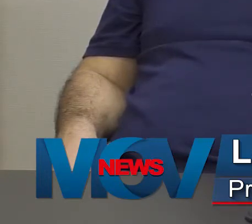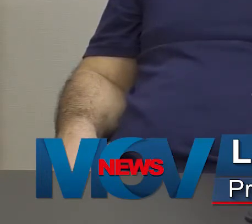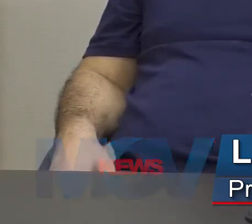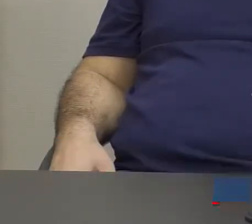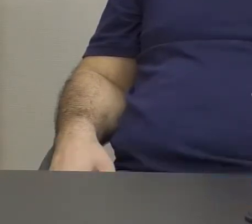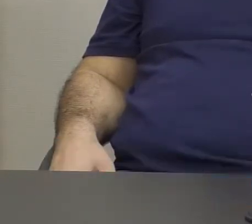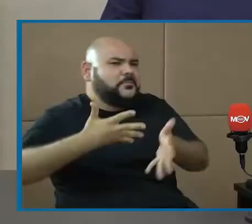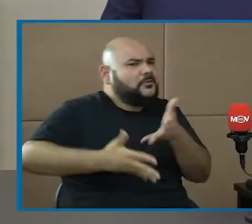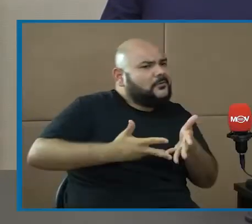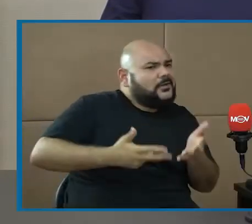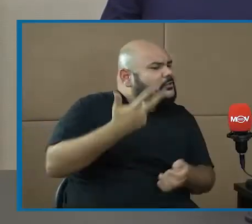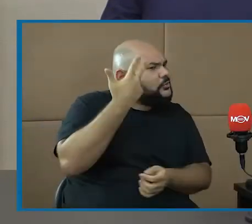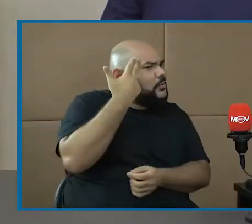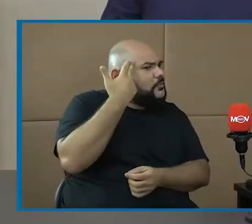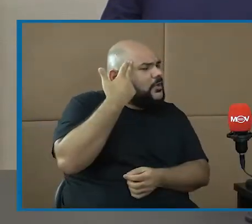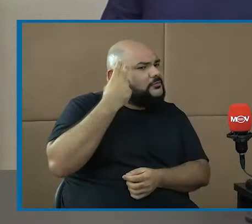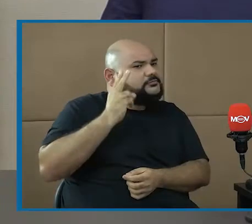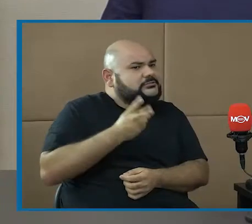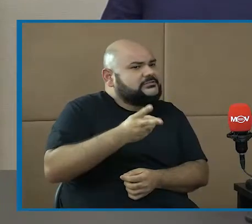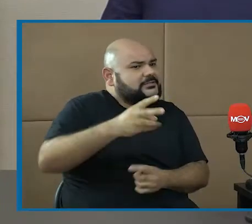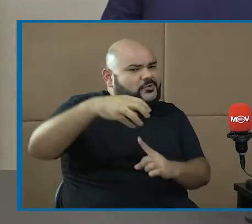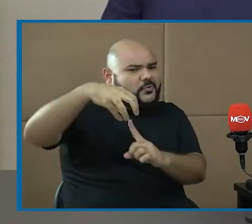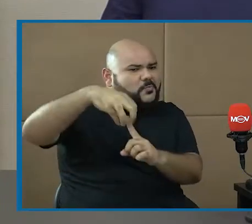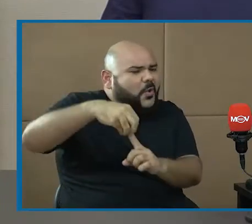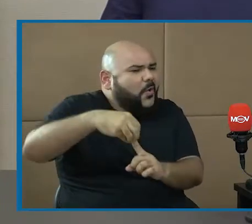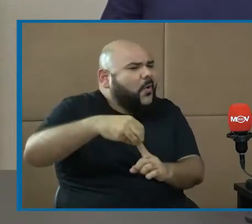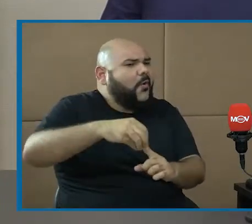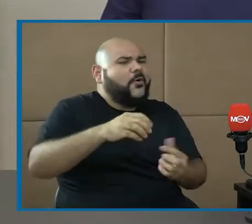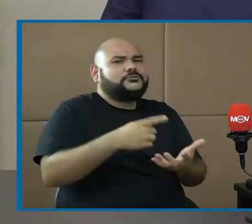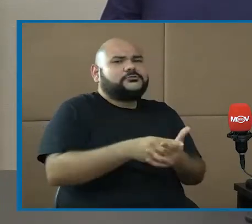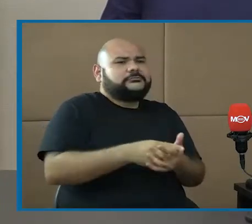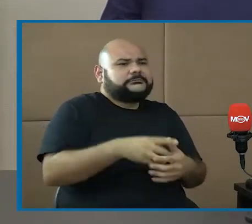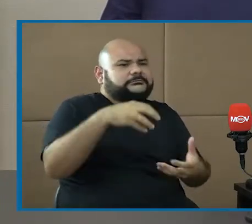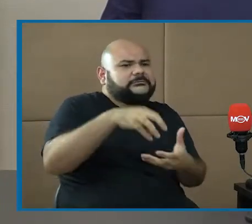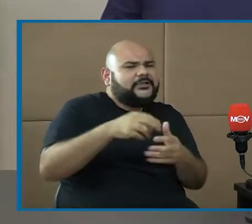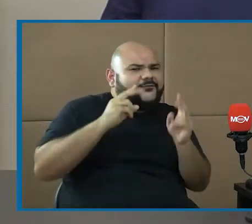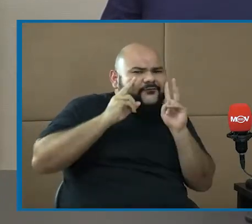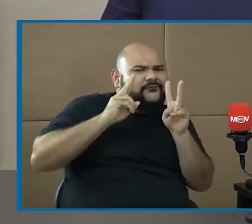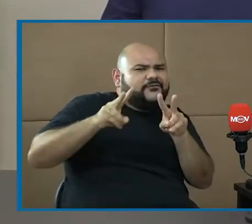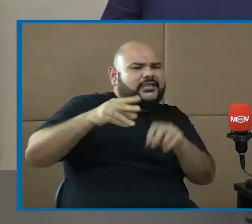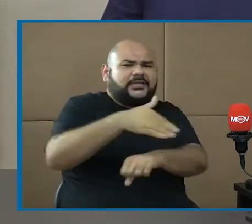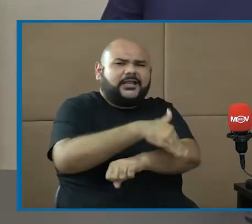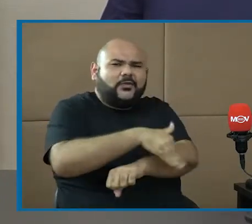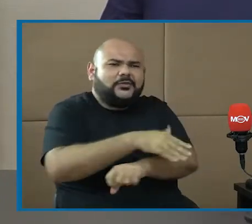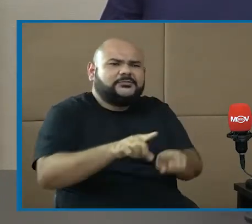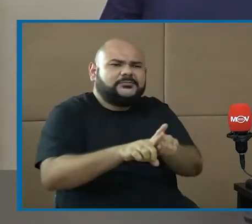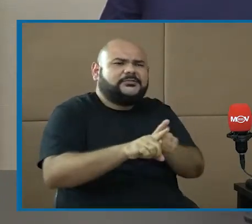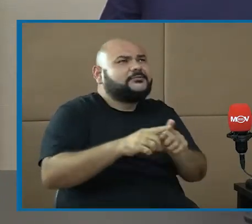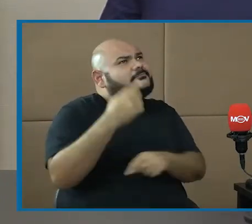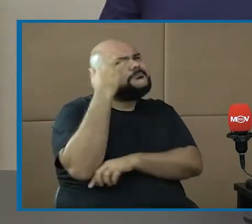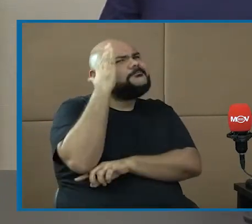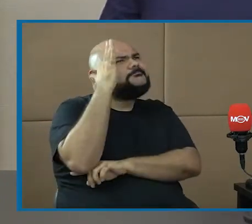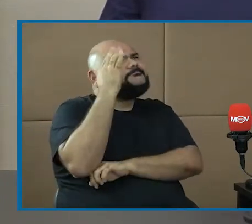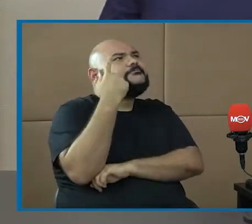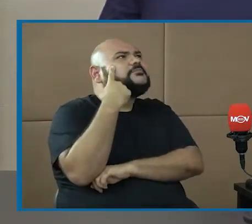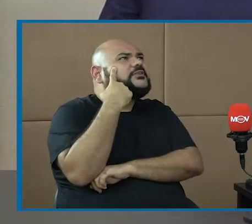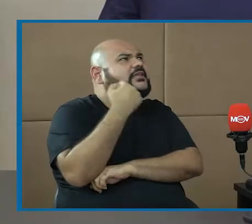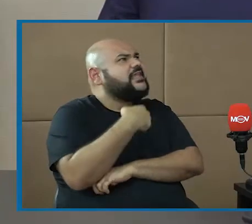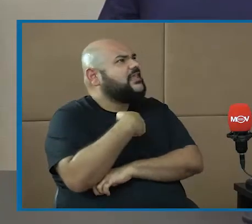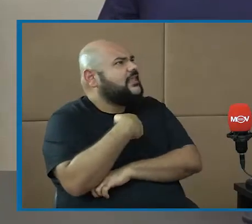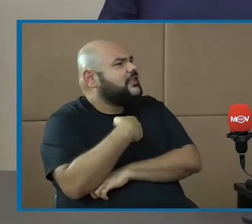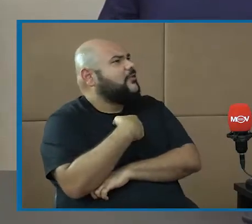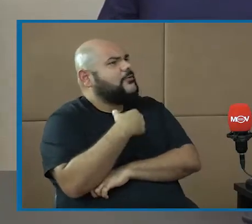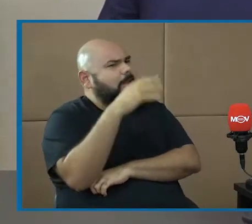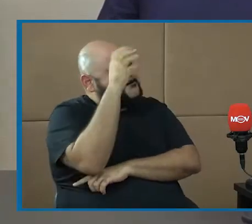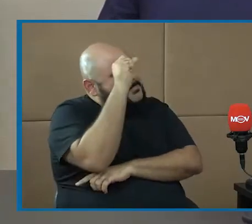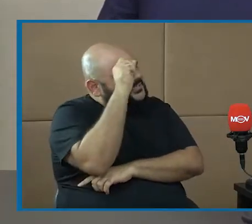ônibus, você está no terminal, né? E você vê as pessoas conversando e você ficava, e eu particularmente ficava pensando, poxa, eu estou aprendendo inglês na